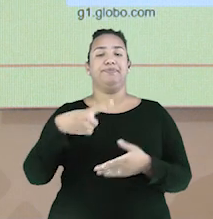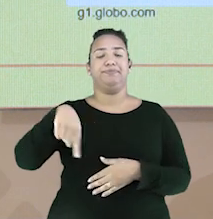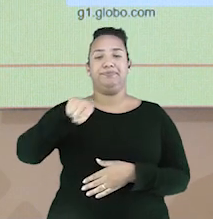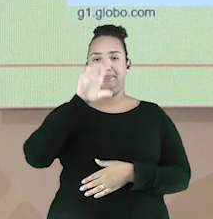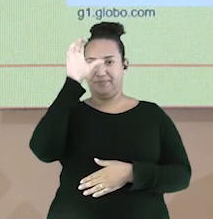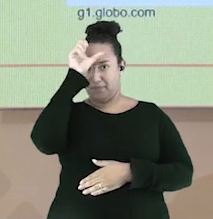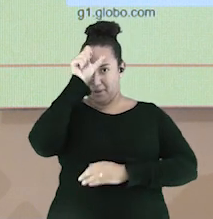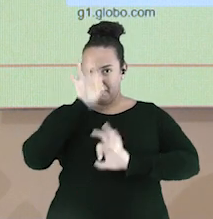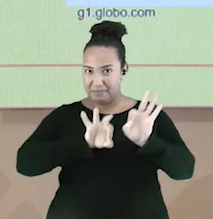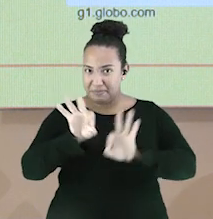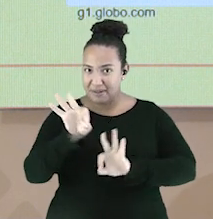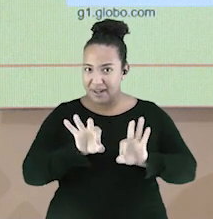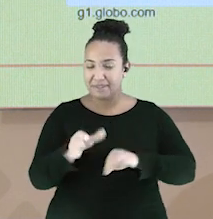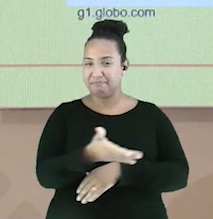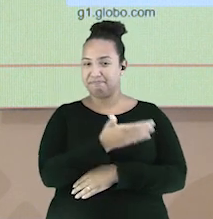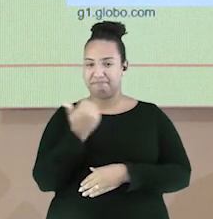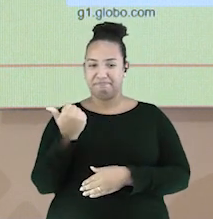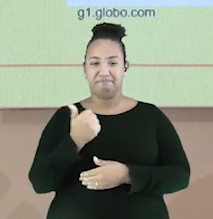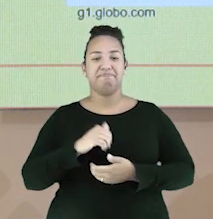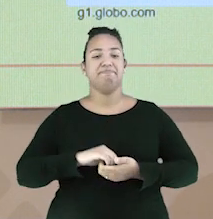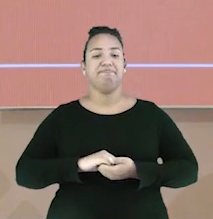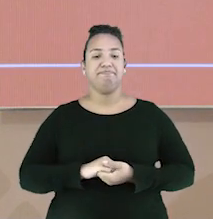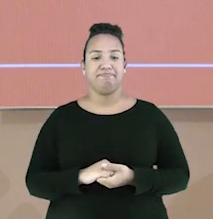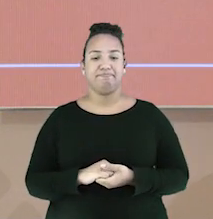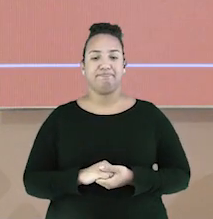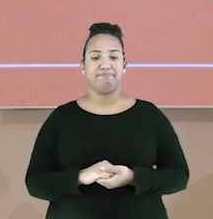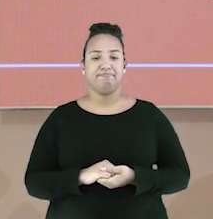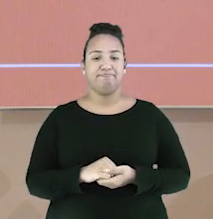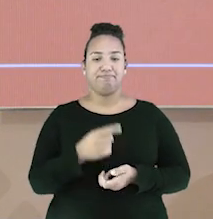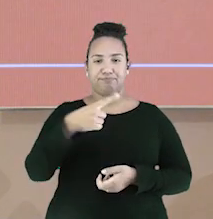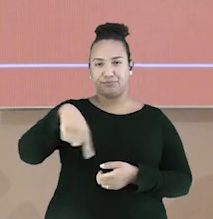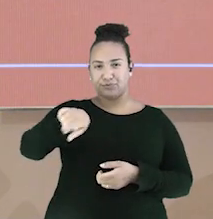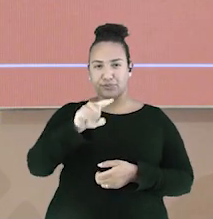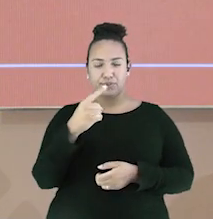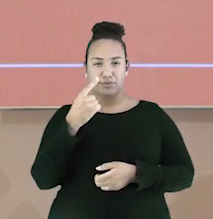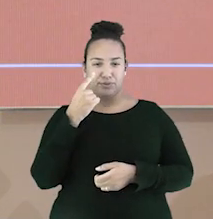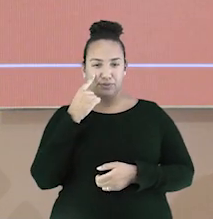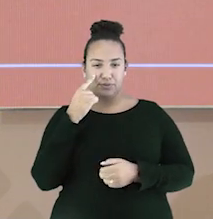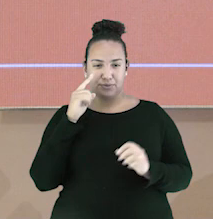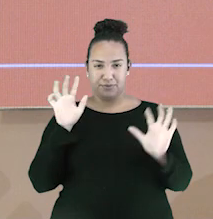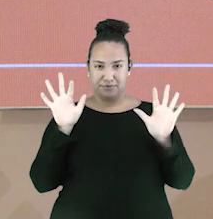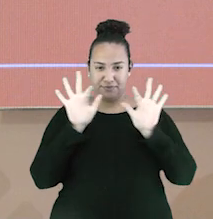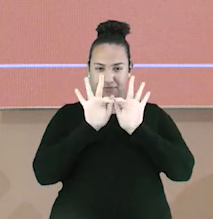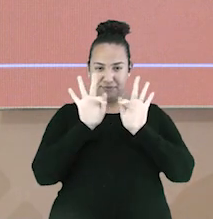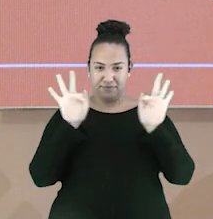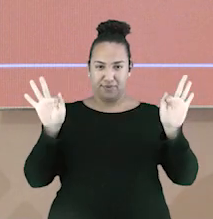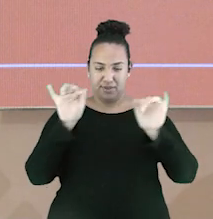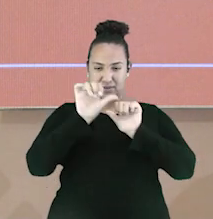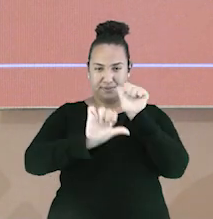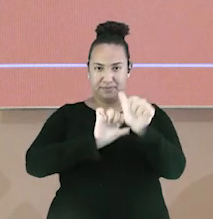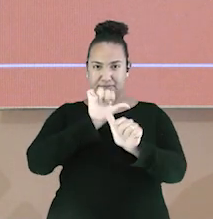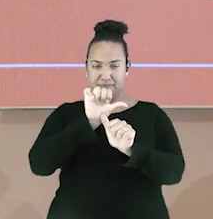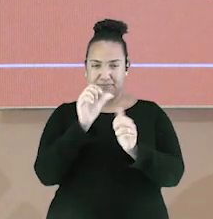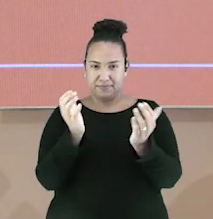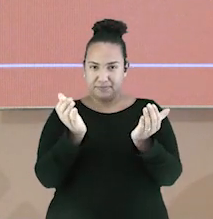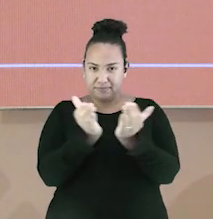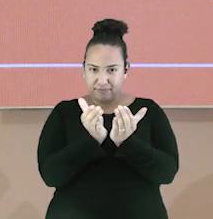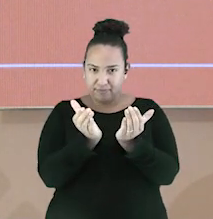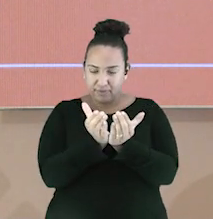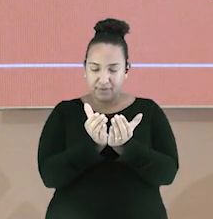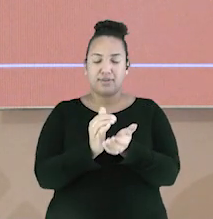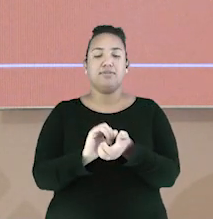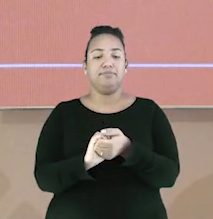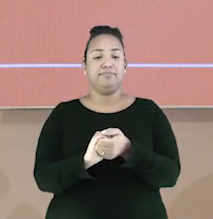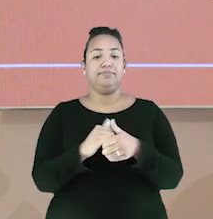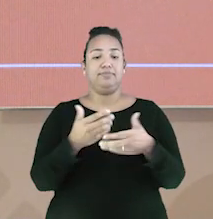aprender hoje. E aí, preparados? Então vem comigo. Você já ouviu a expressão Reforma Protestante? Reforma Protestante